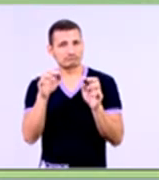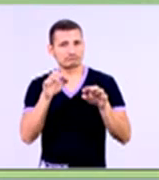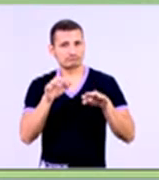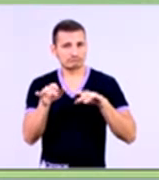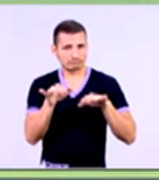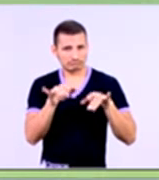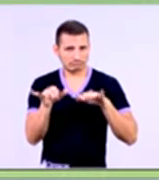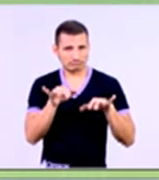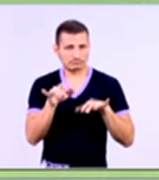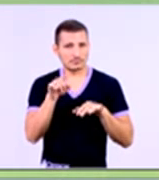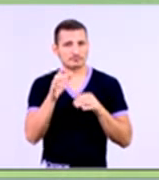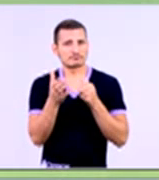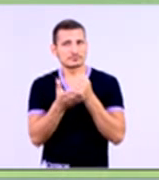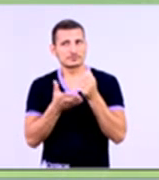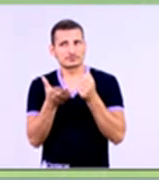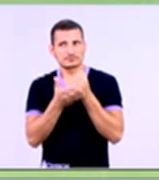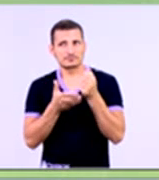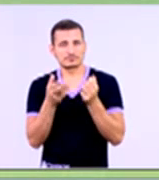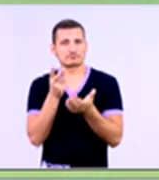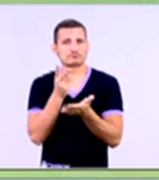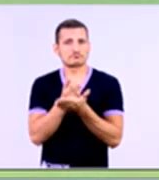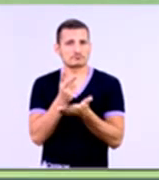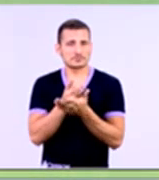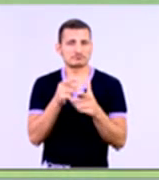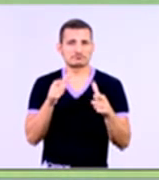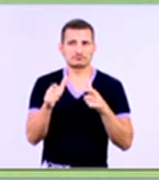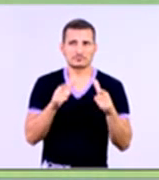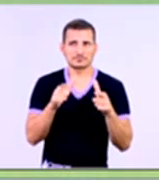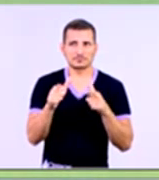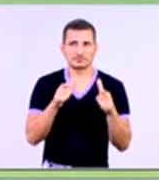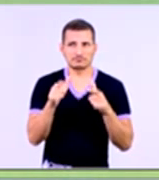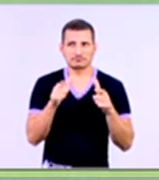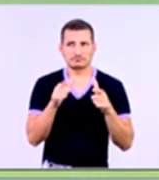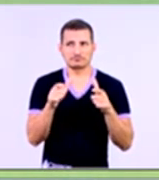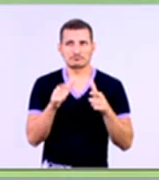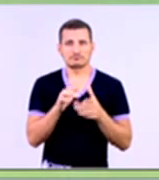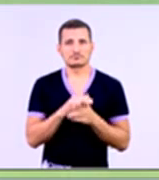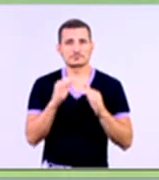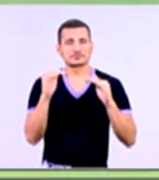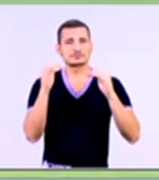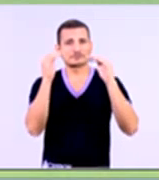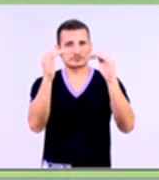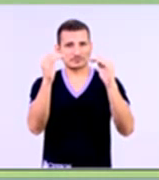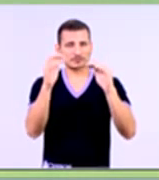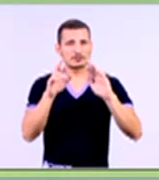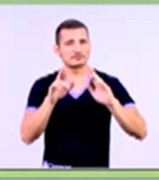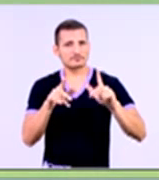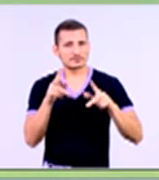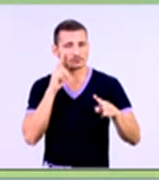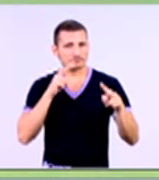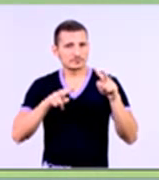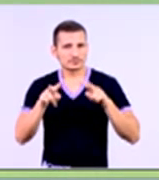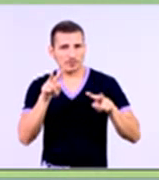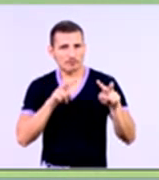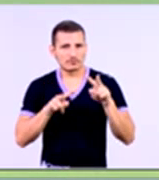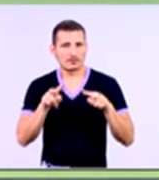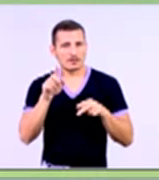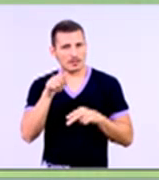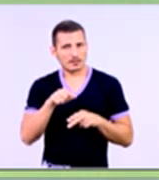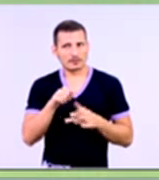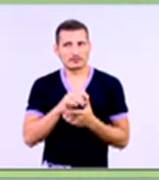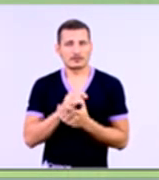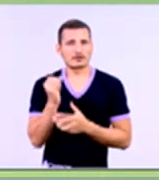foi basicamente o mesmo trabalho que foi feito em cima. A diferença visual é